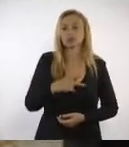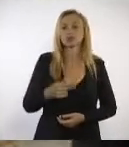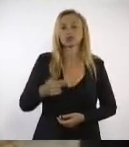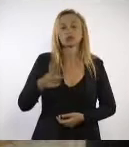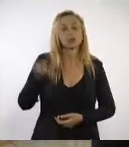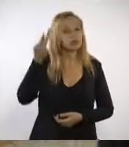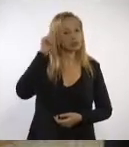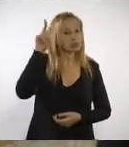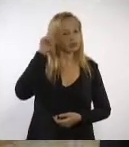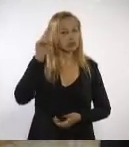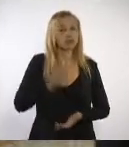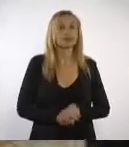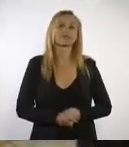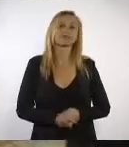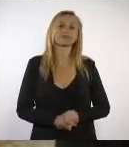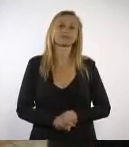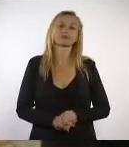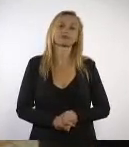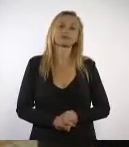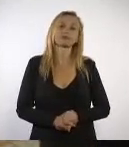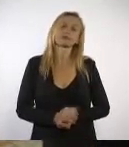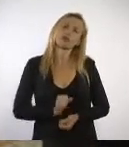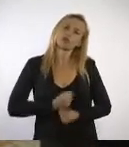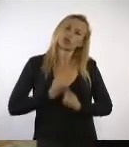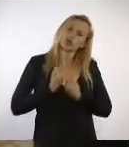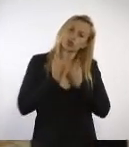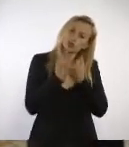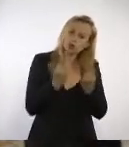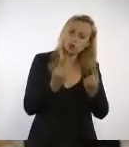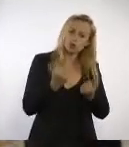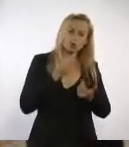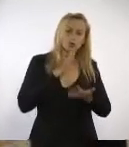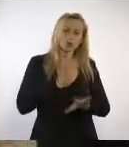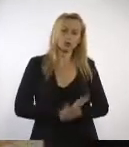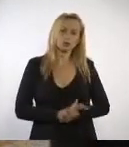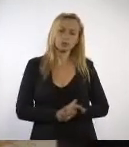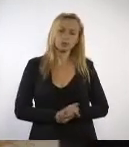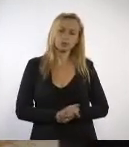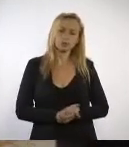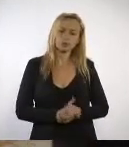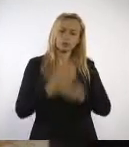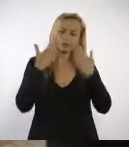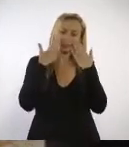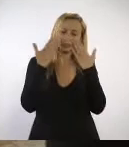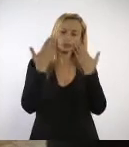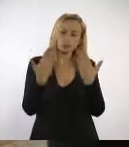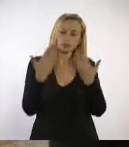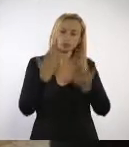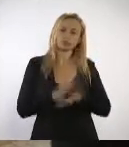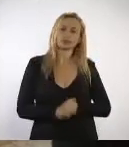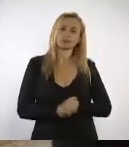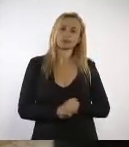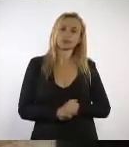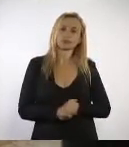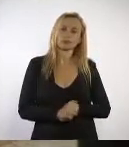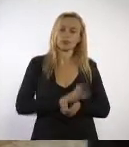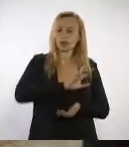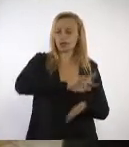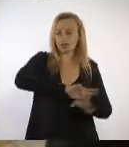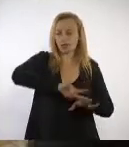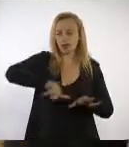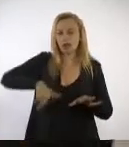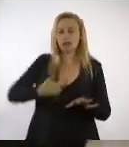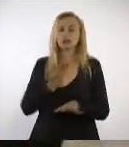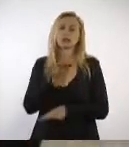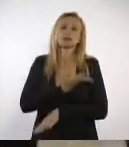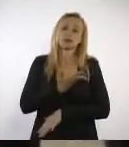segunda-feira, eu fiz um esforço de sistematização, apresentei a vários colegas e